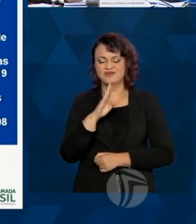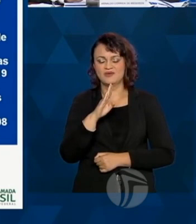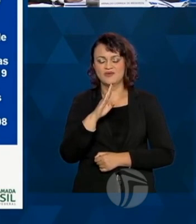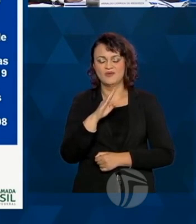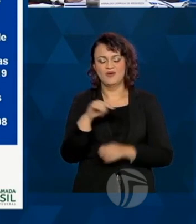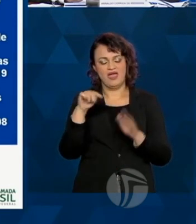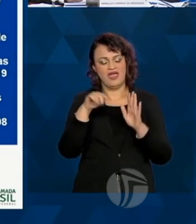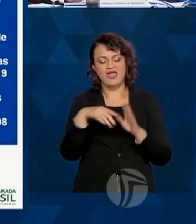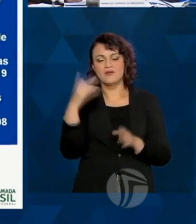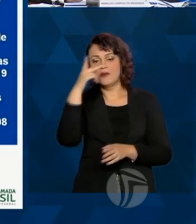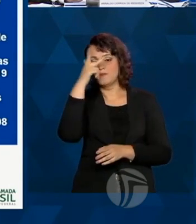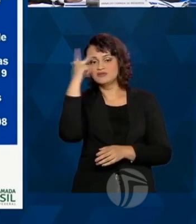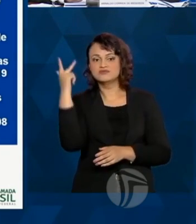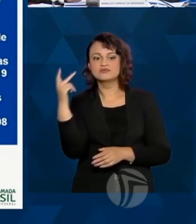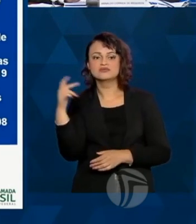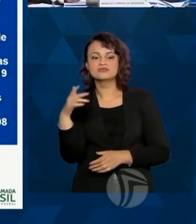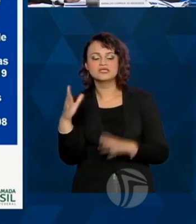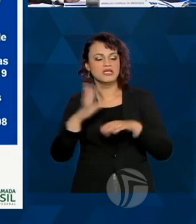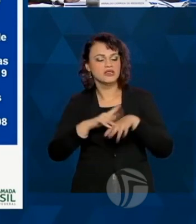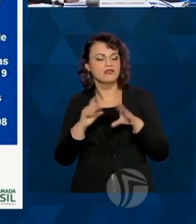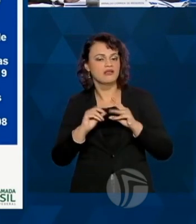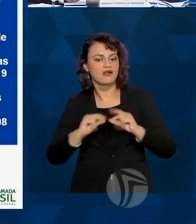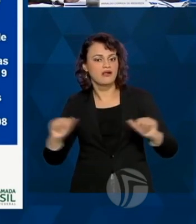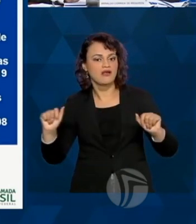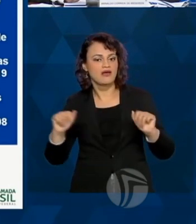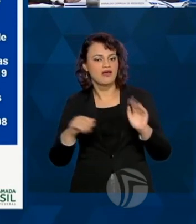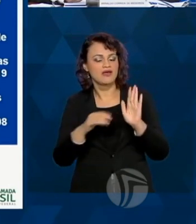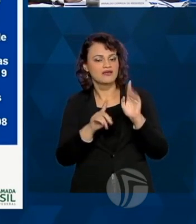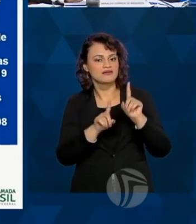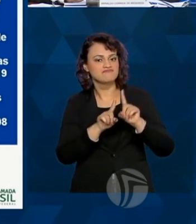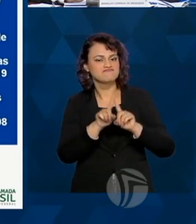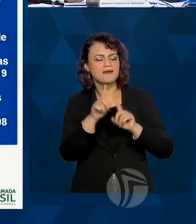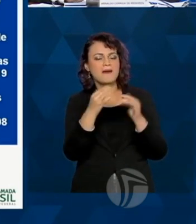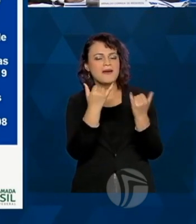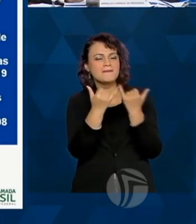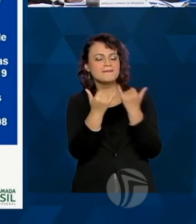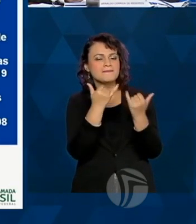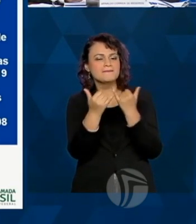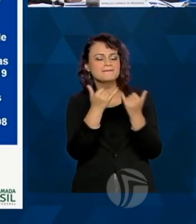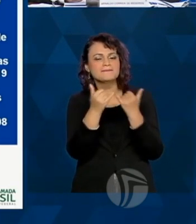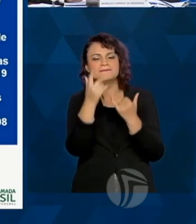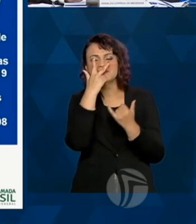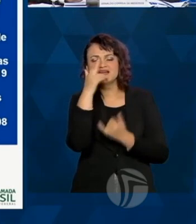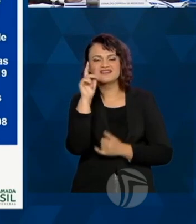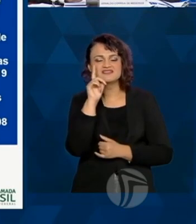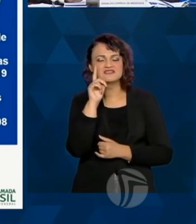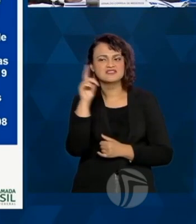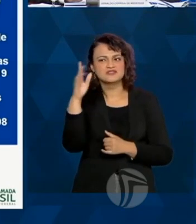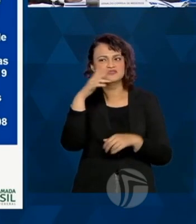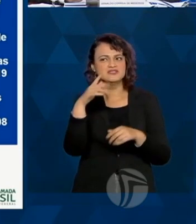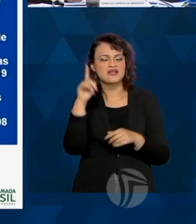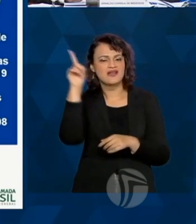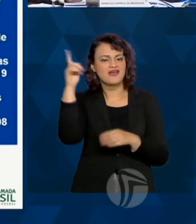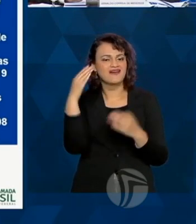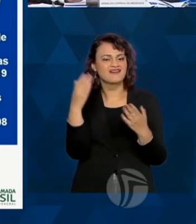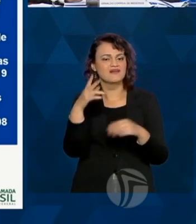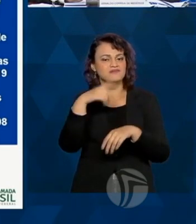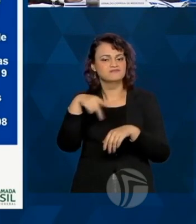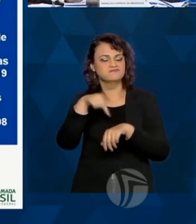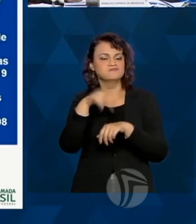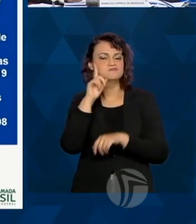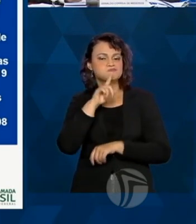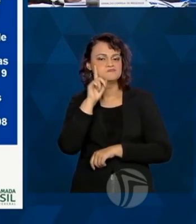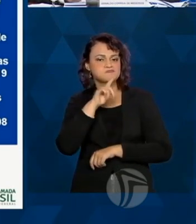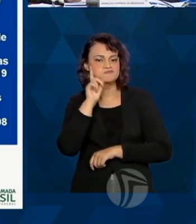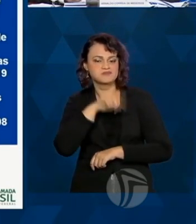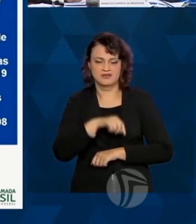de recuperados um pouco acima ou bastante semelhante ao patamar de recuperado dos Estados Unidos,